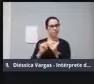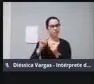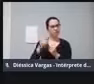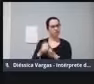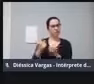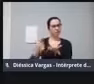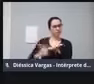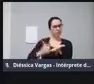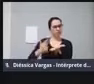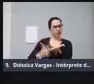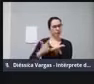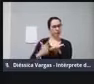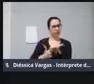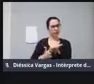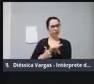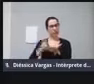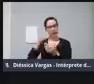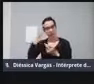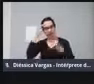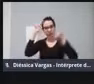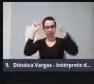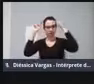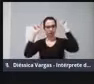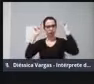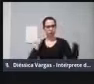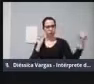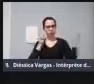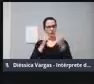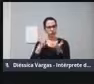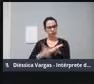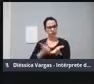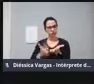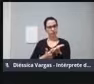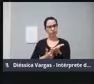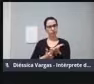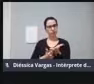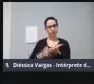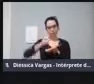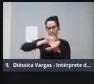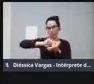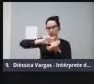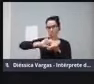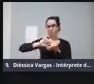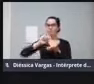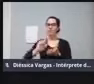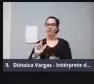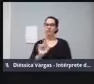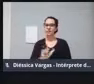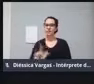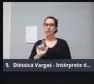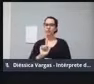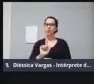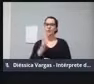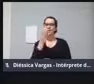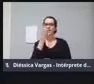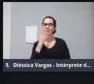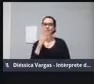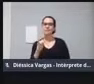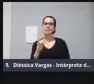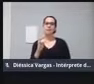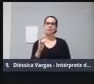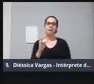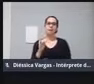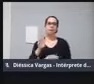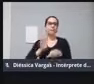A ideia, justamente, do livro é que os autores, né? O Togler coloca que a literatura infantil vai muito mais, vai muito